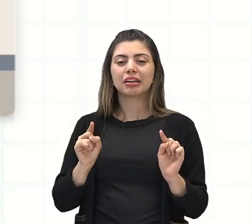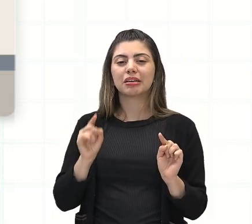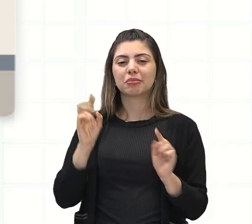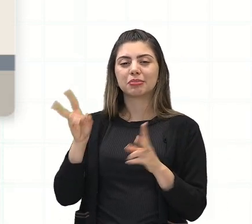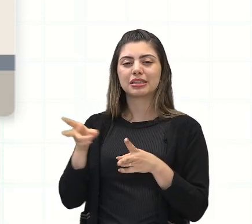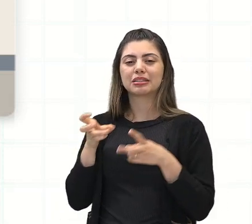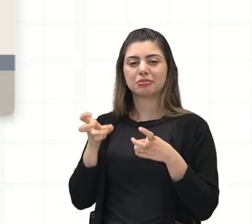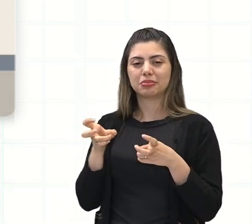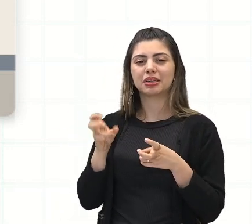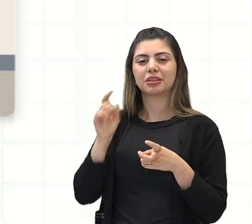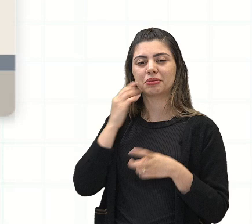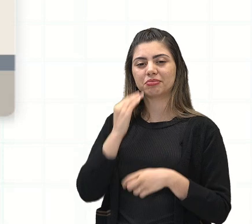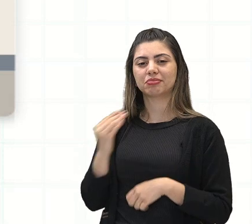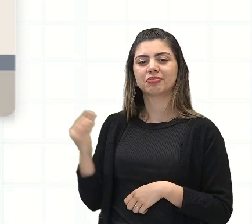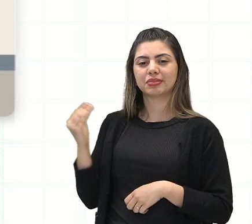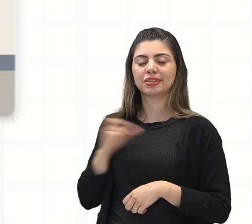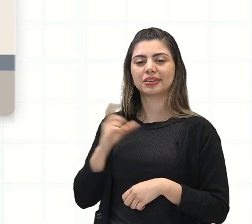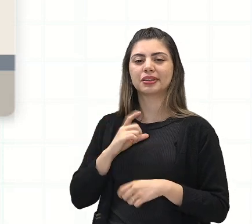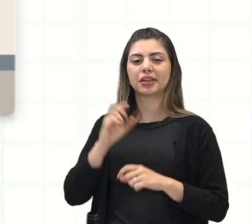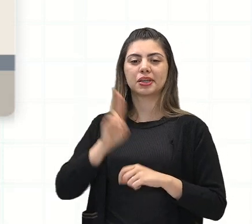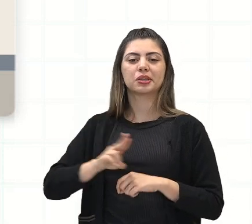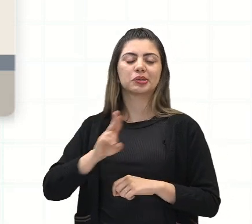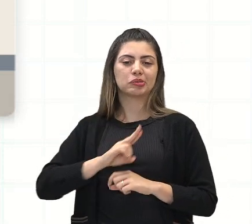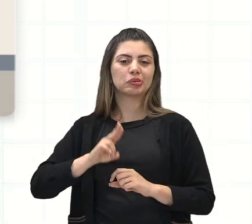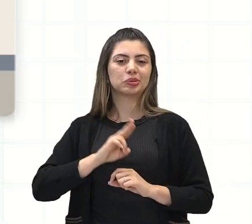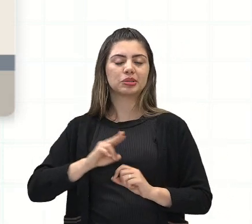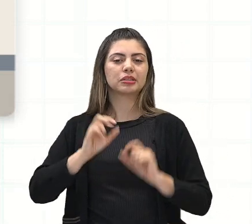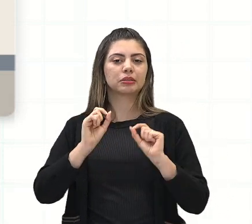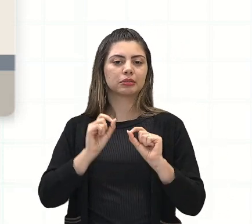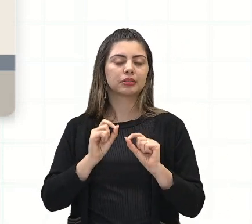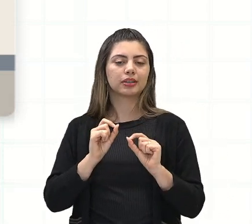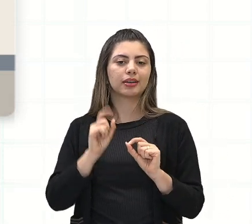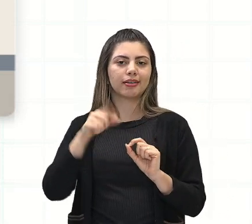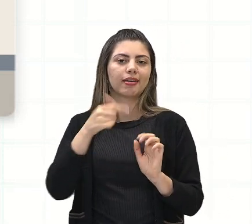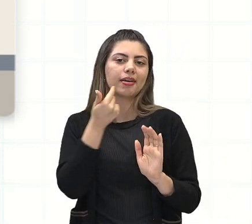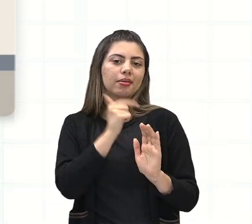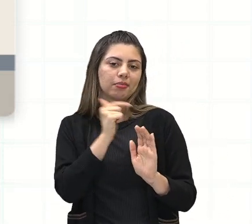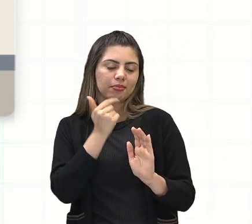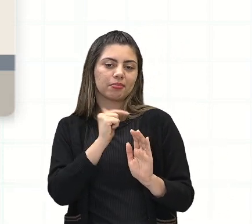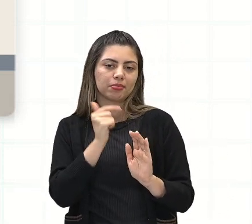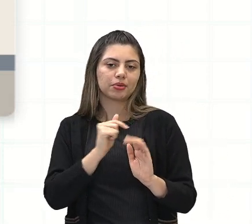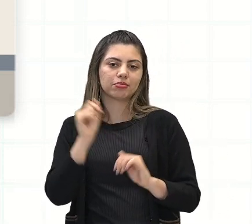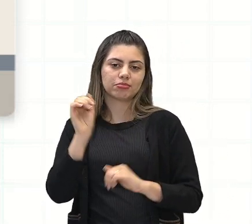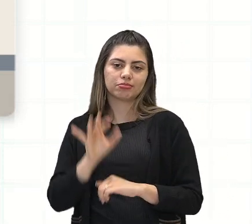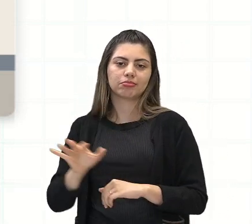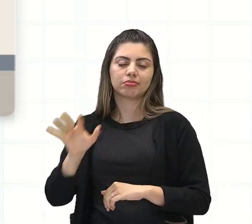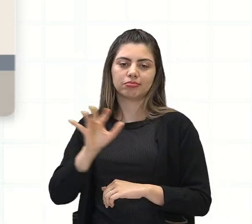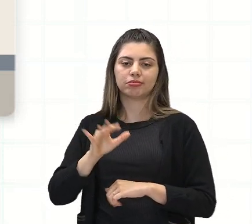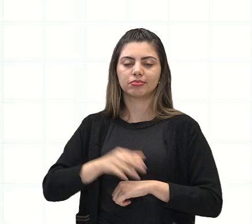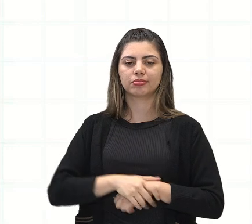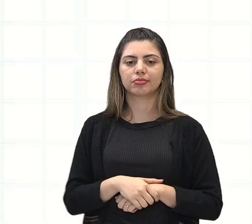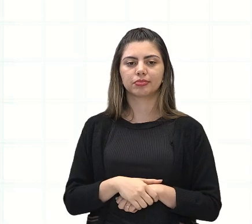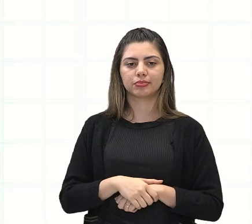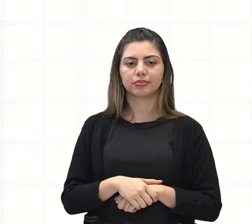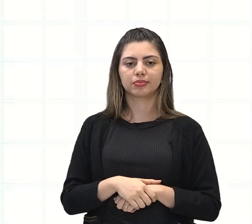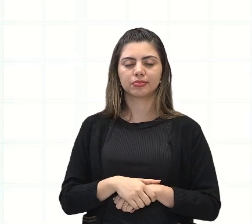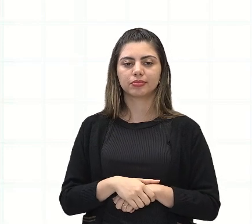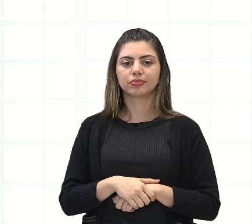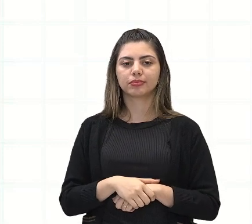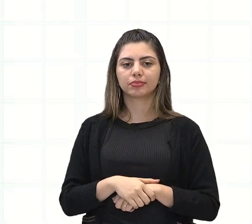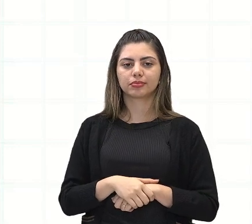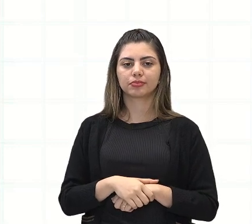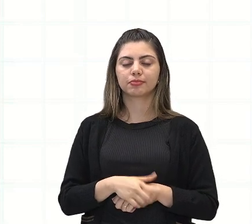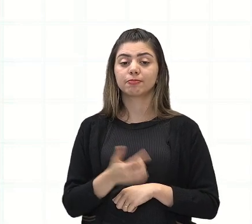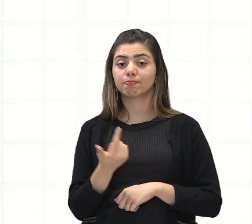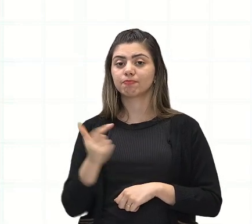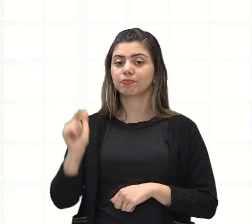à biblioteca. Utilizando aí como um efeito de humor a nossa figura de palavra.